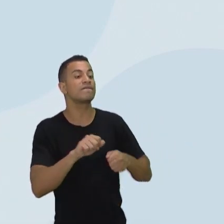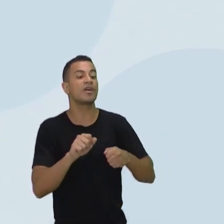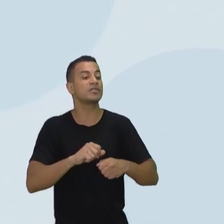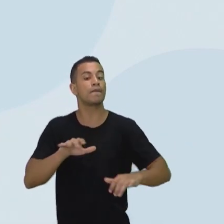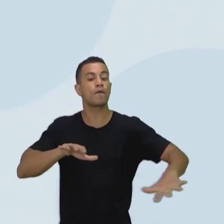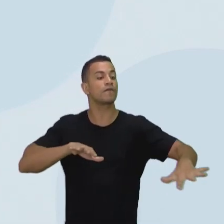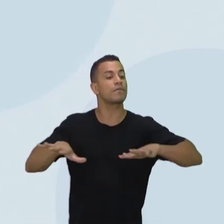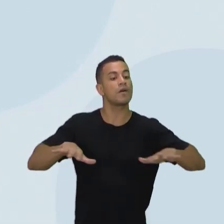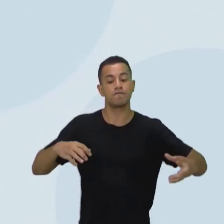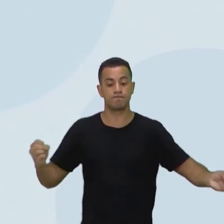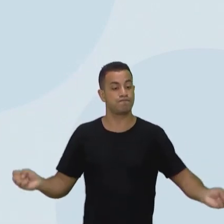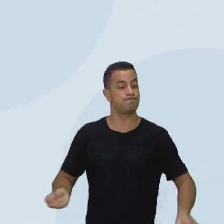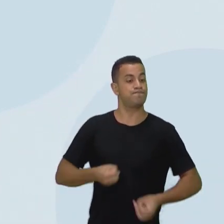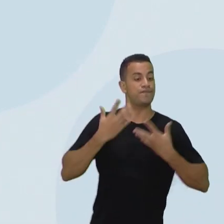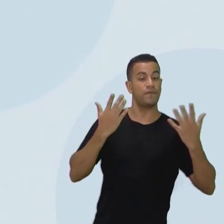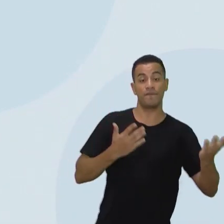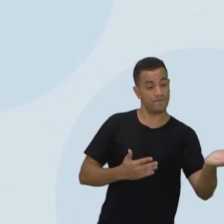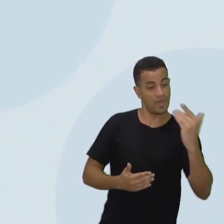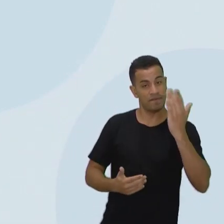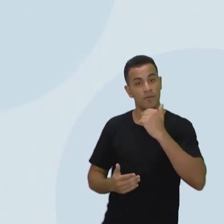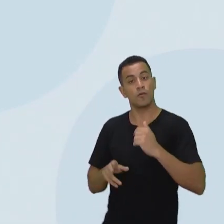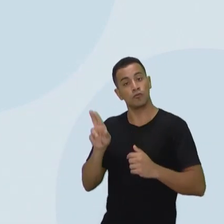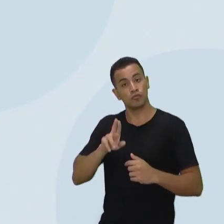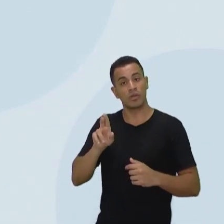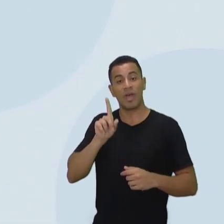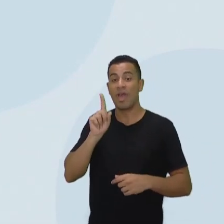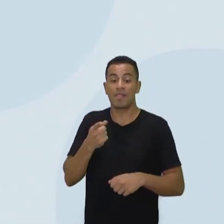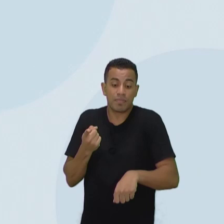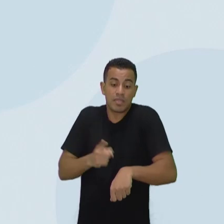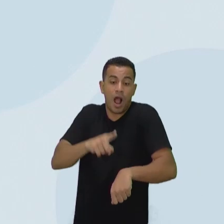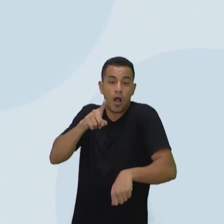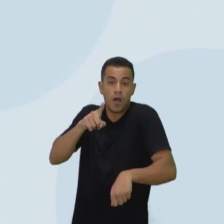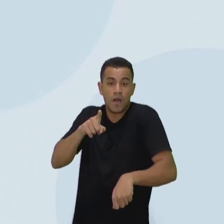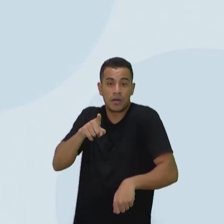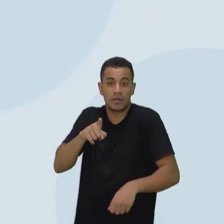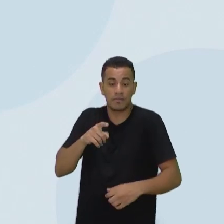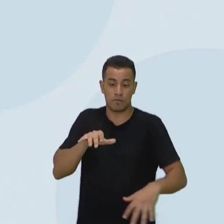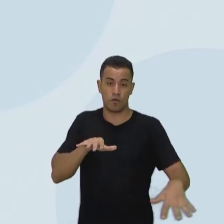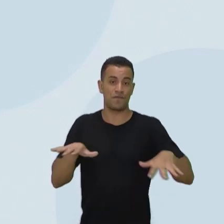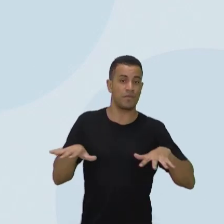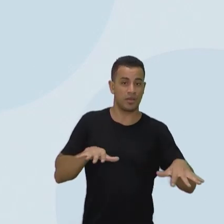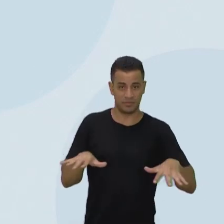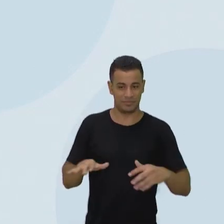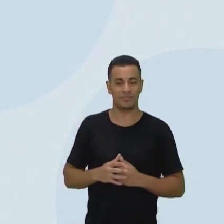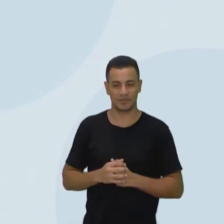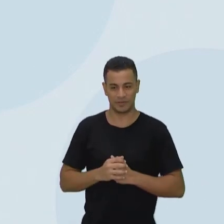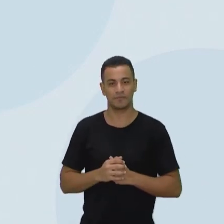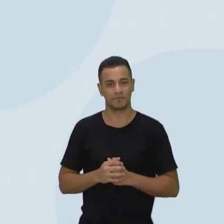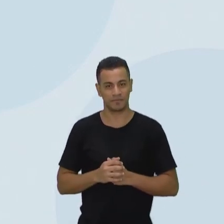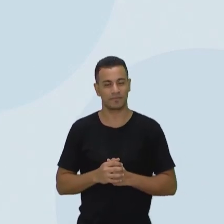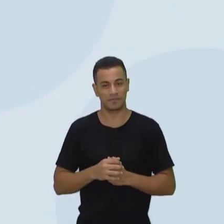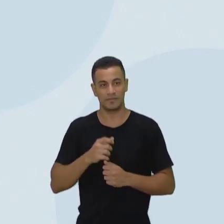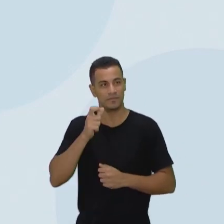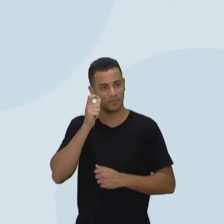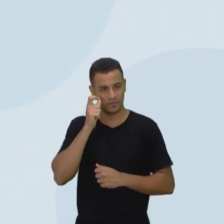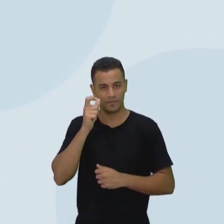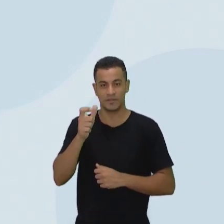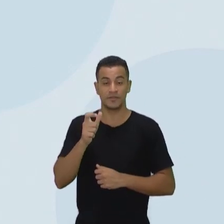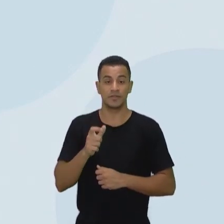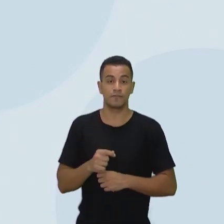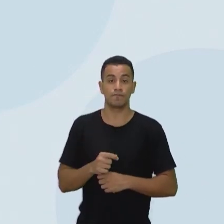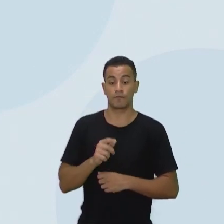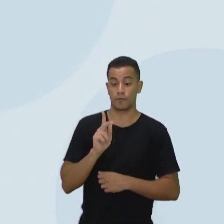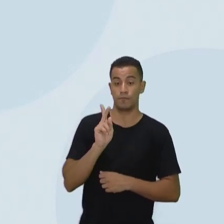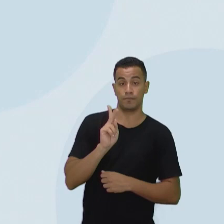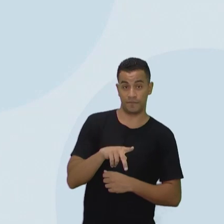plateia também para poder fazer as improvisações. É interessante que quando o professor, aí no desenvolvimento que vocês